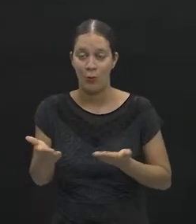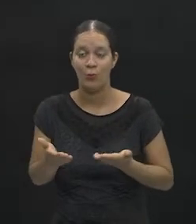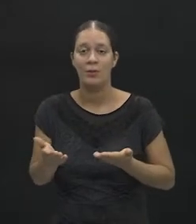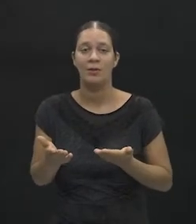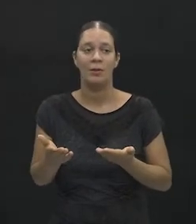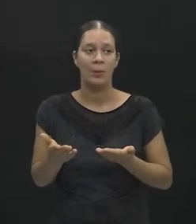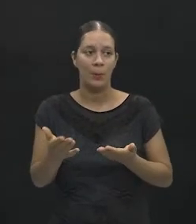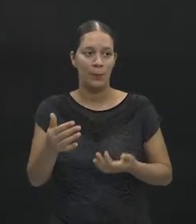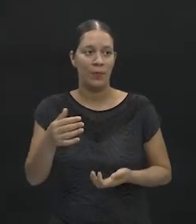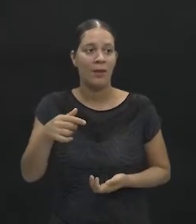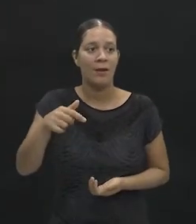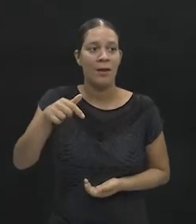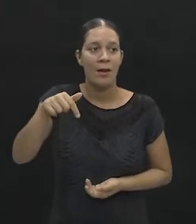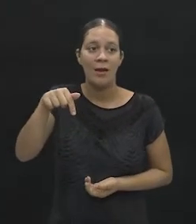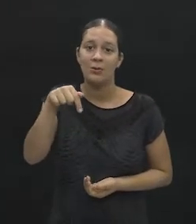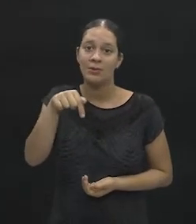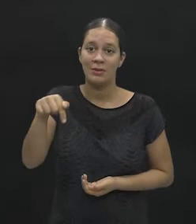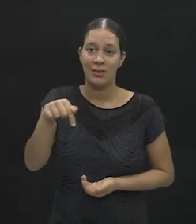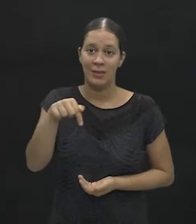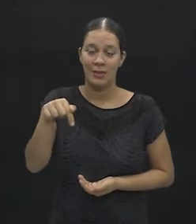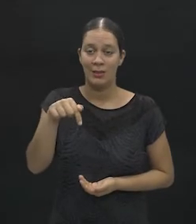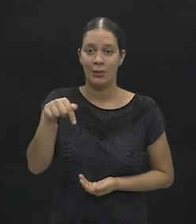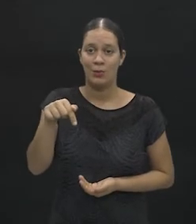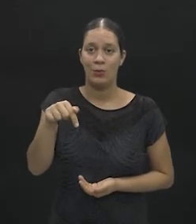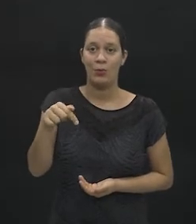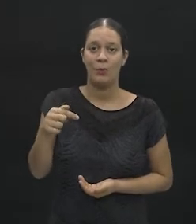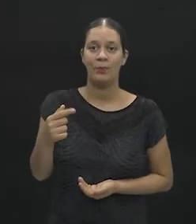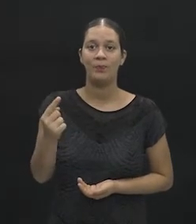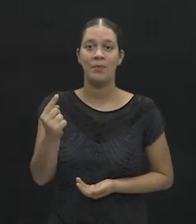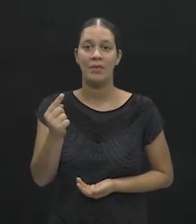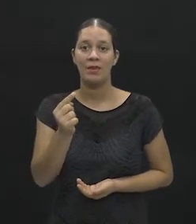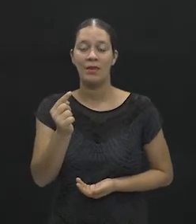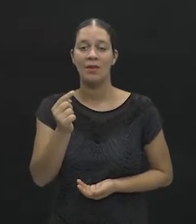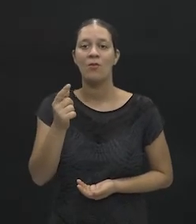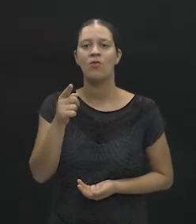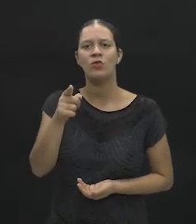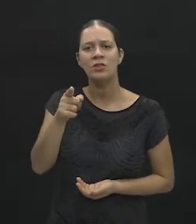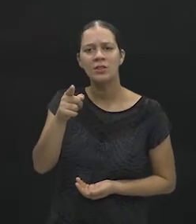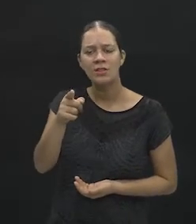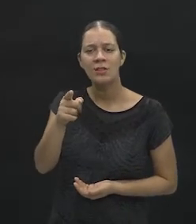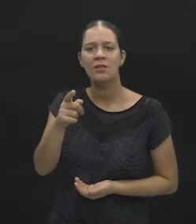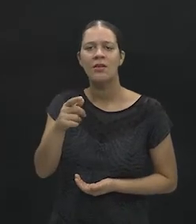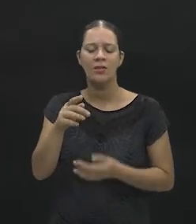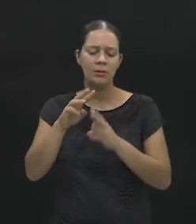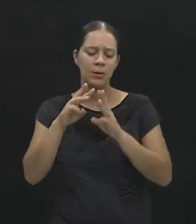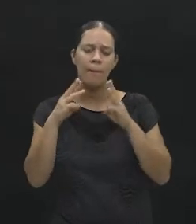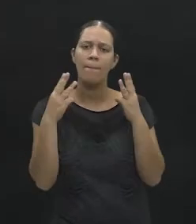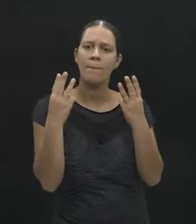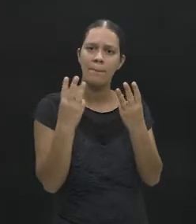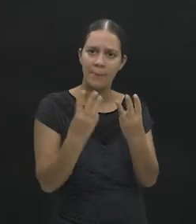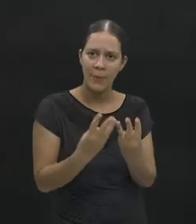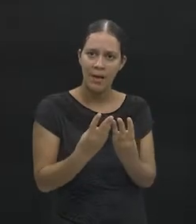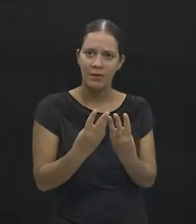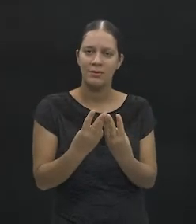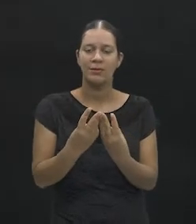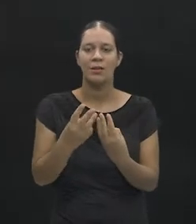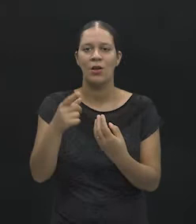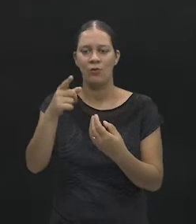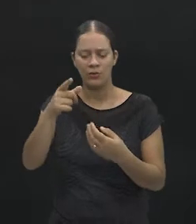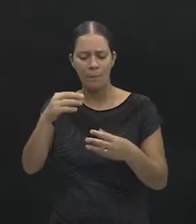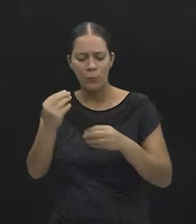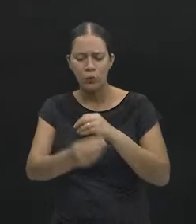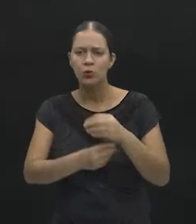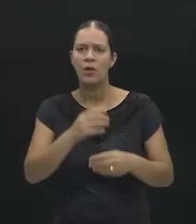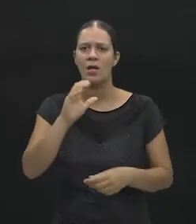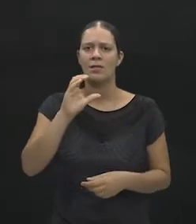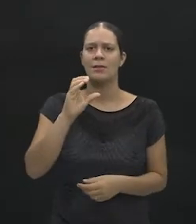da peneiração. Também está aí na construção. Pô, eu vou fazer uma massa aqui para jogar na parede. Vou pegar areia e